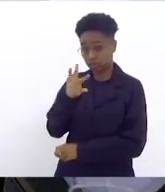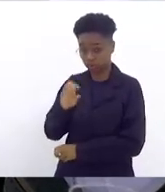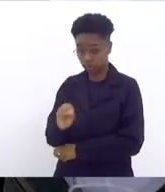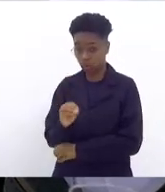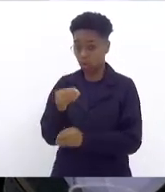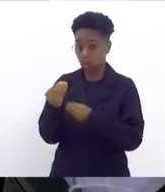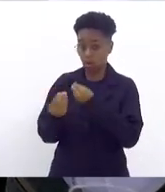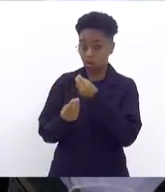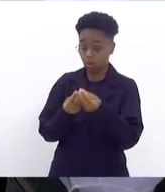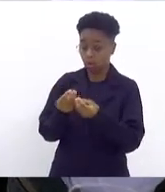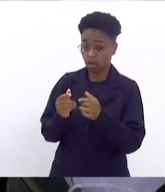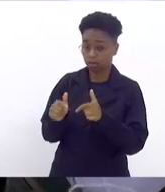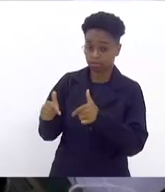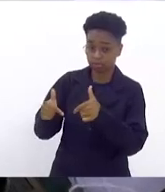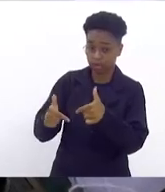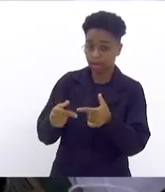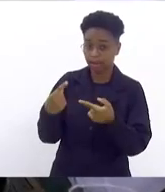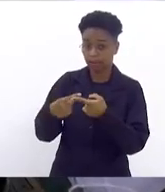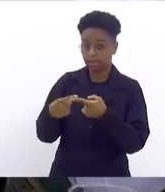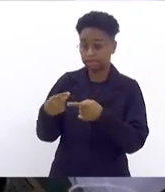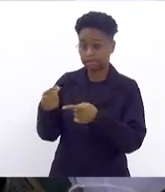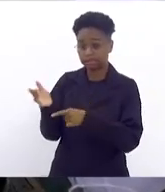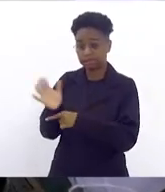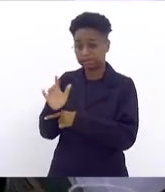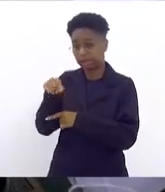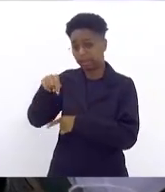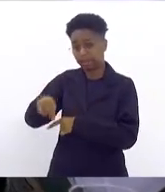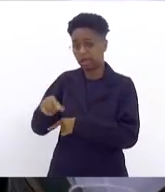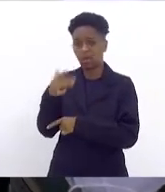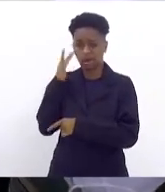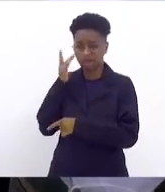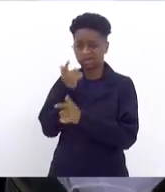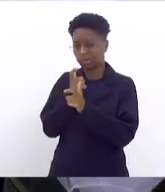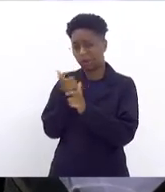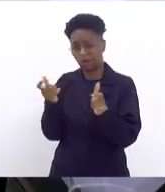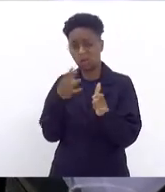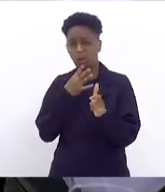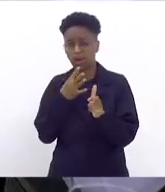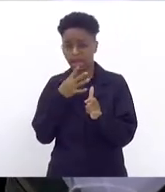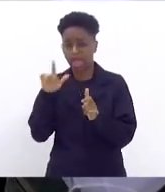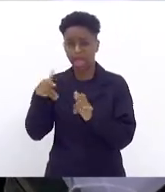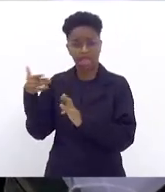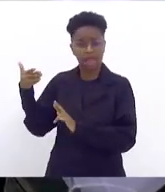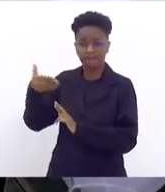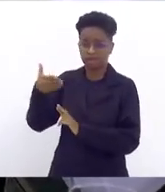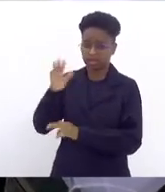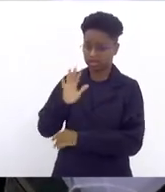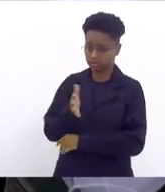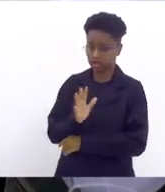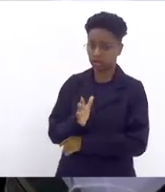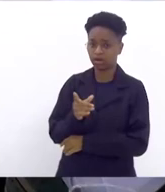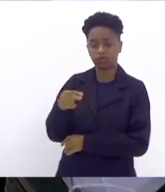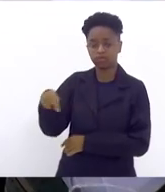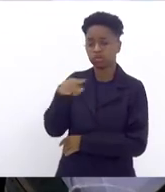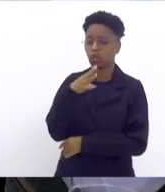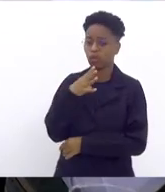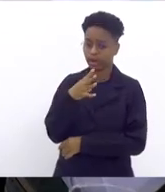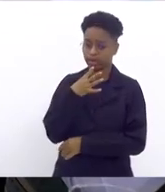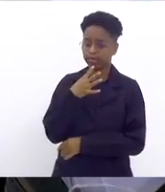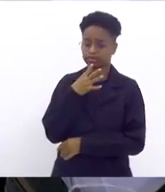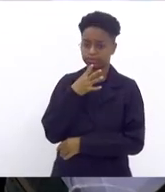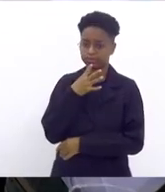porque o cinema Estação é um cinema que acho que todo mundo conhece, né, é uma referência que todos nós